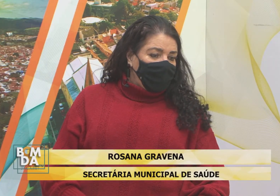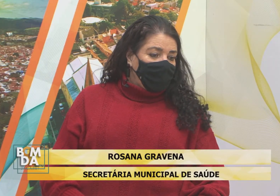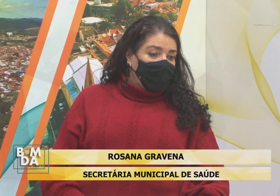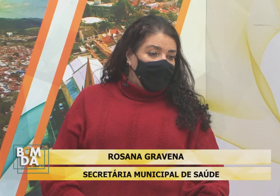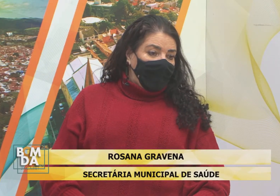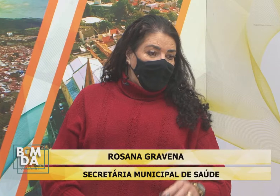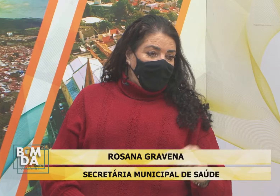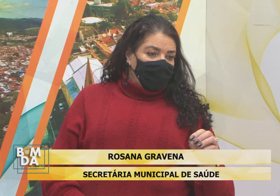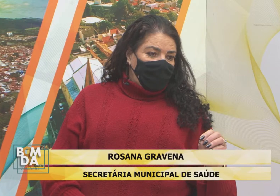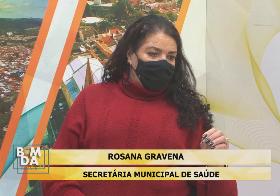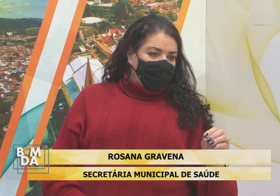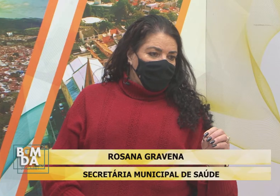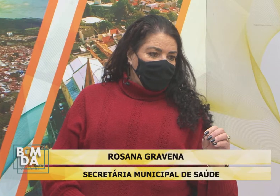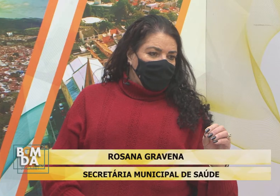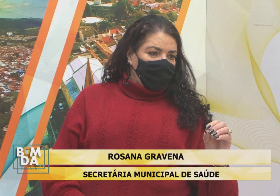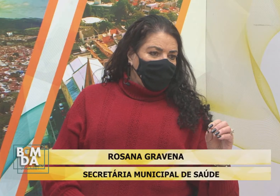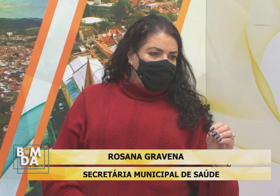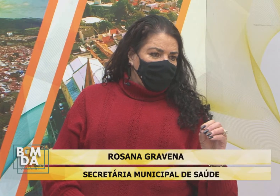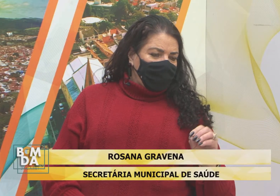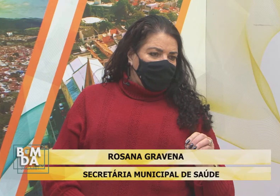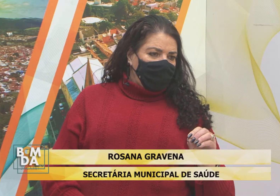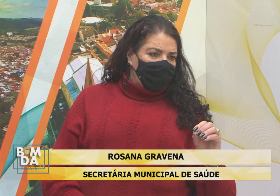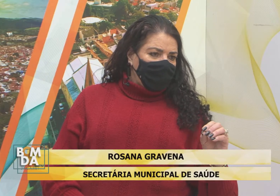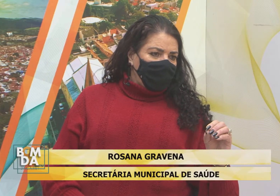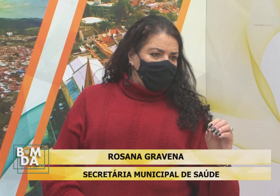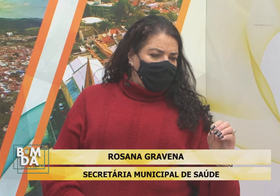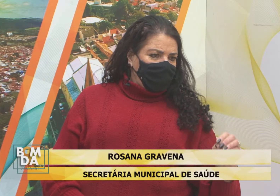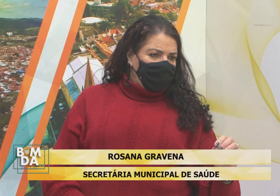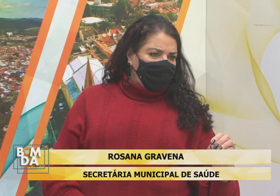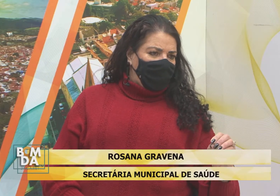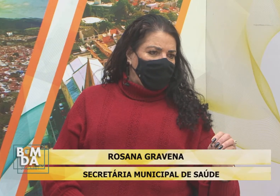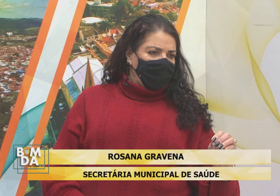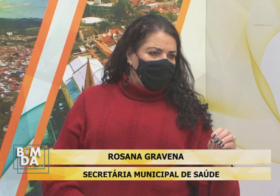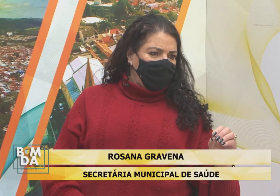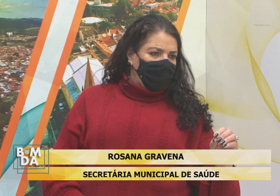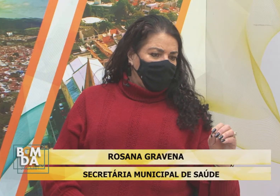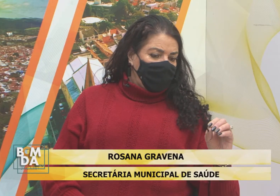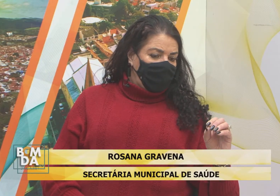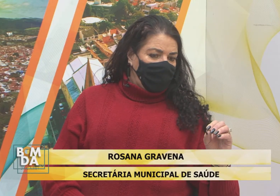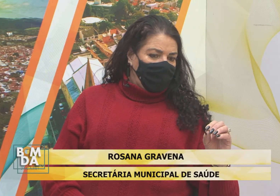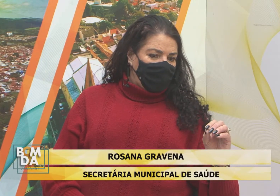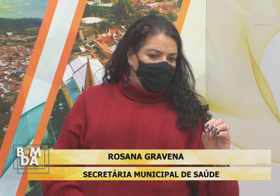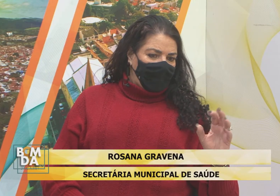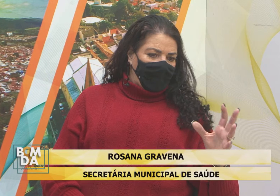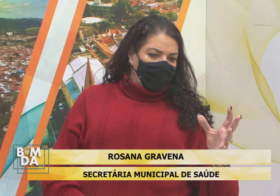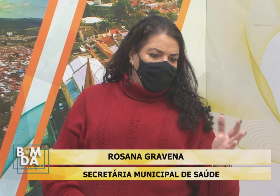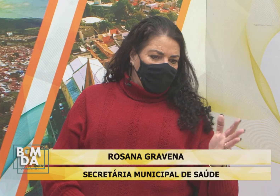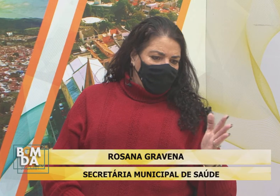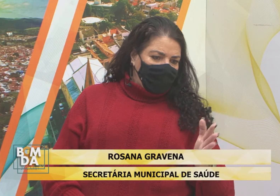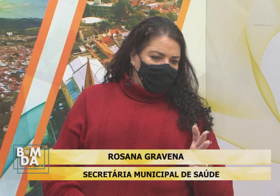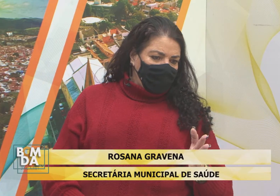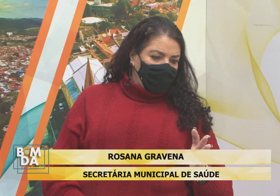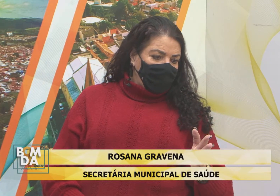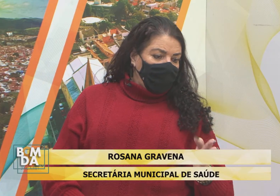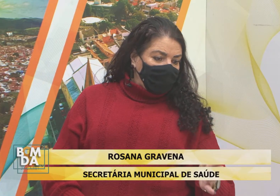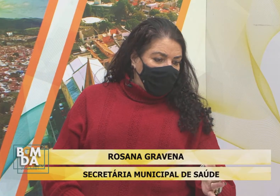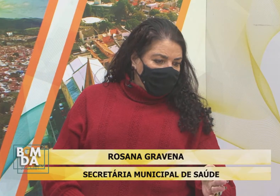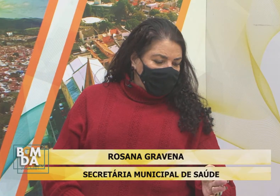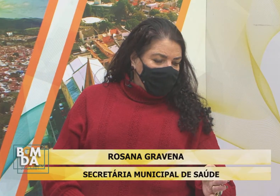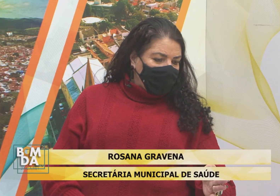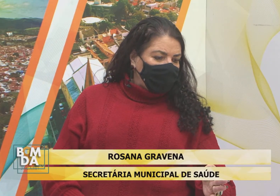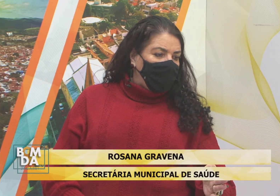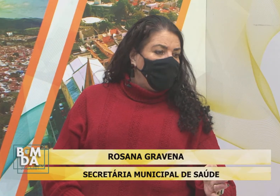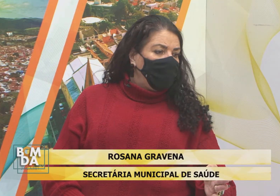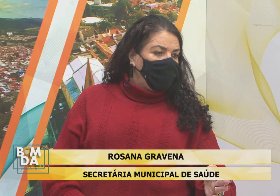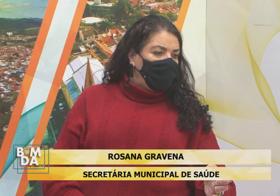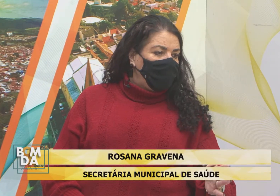esse objetivo. Eu diria para você que duas secretarias são prioritárias, em termos de uma em termos de cuidar